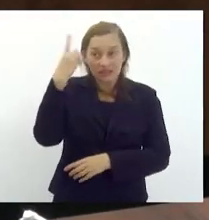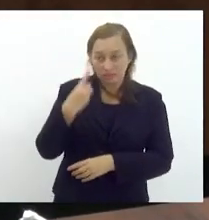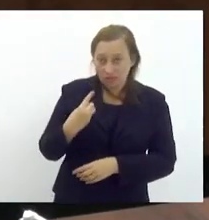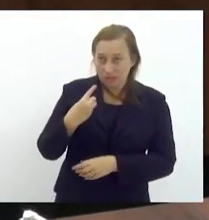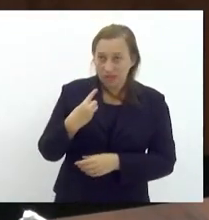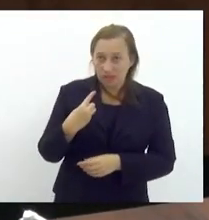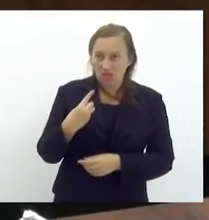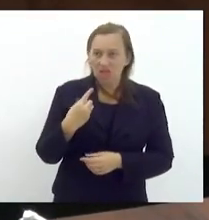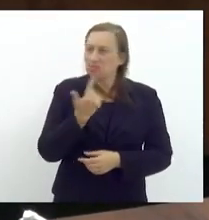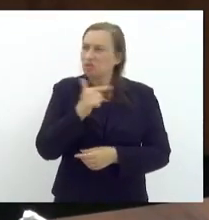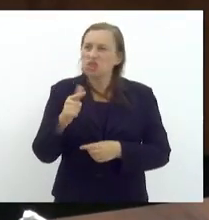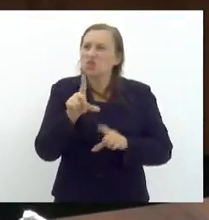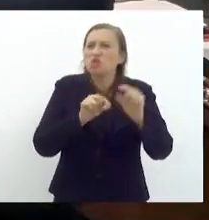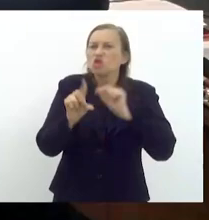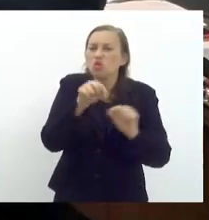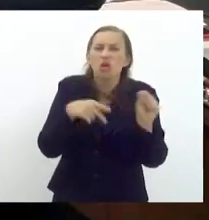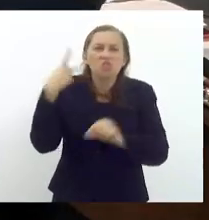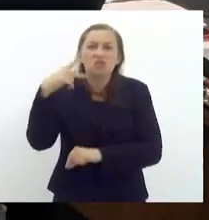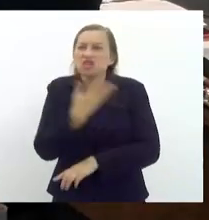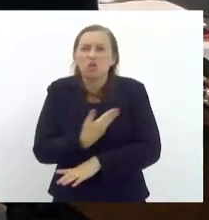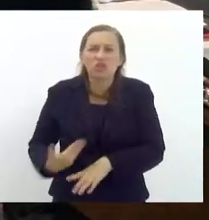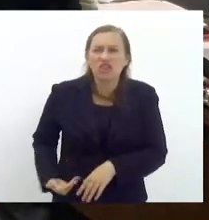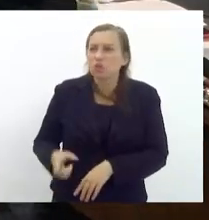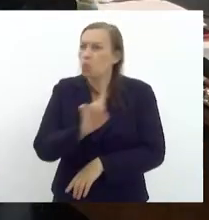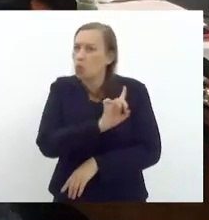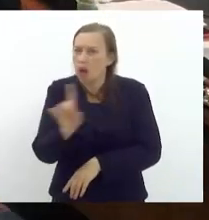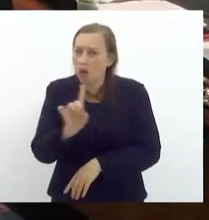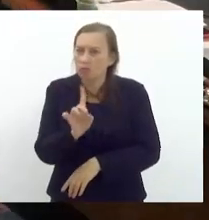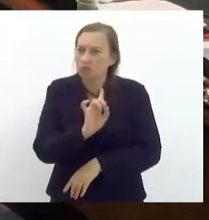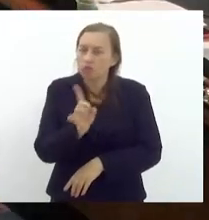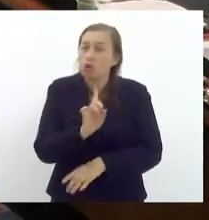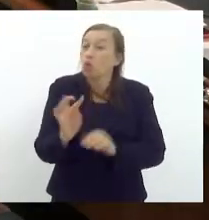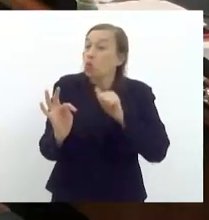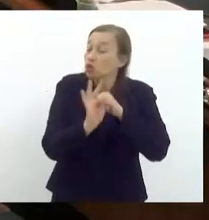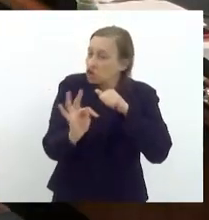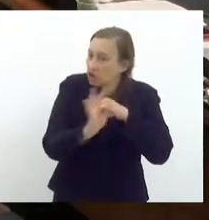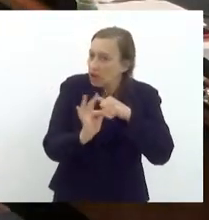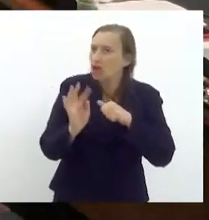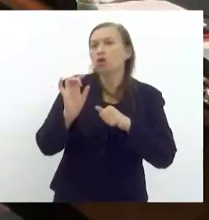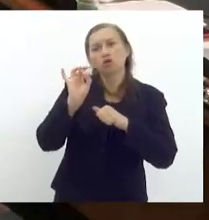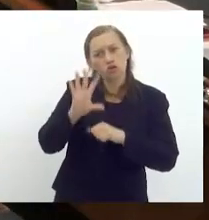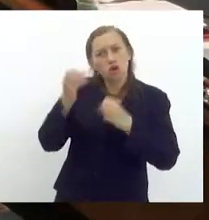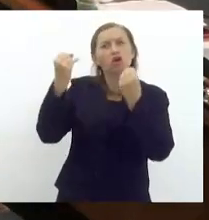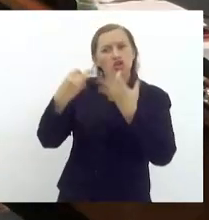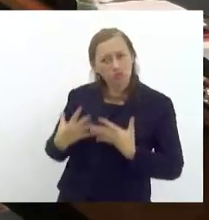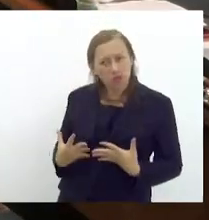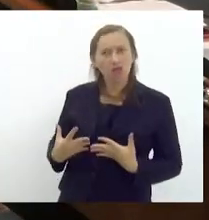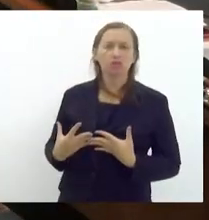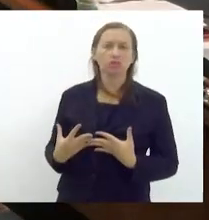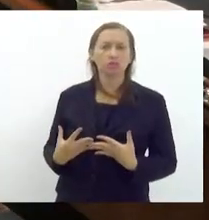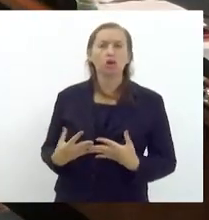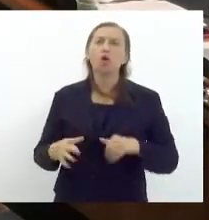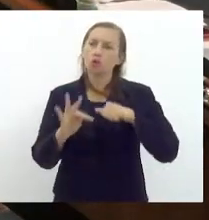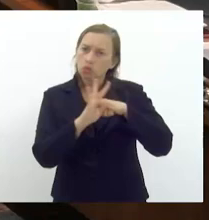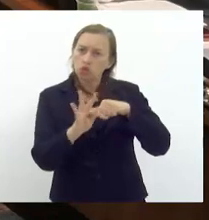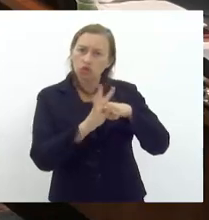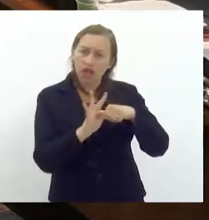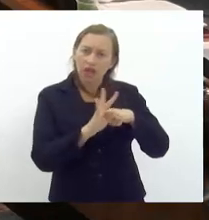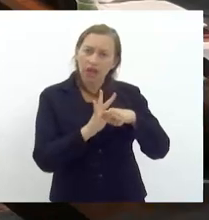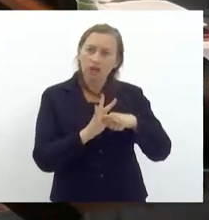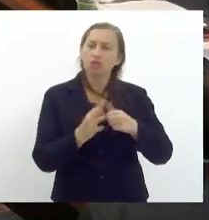não houve uma decisão política do governador os técnicos eu tô só só esclarecendo em respeito